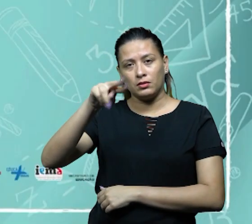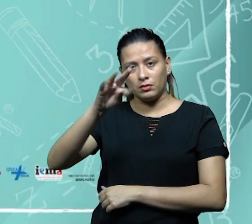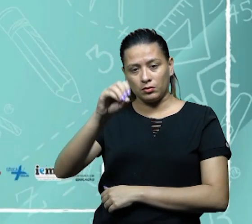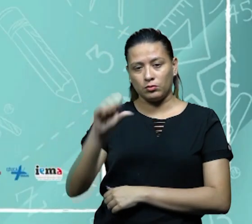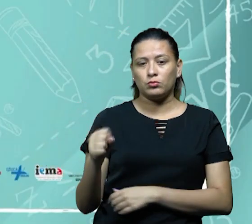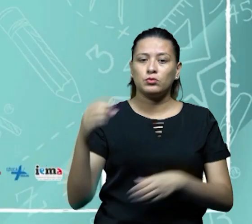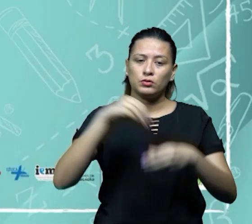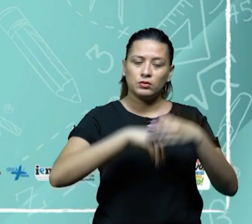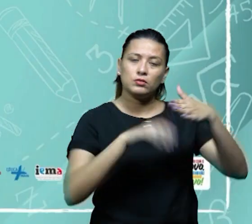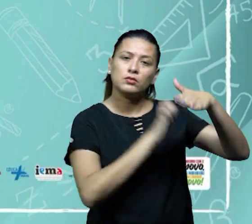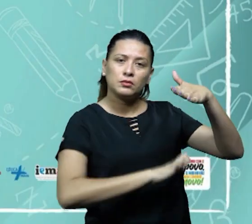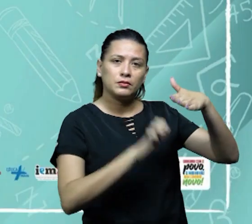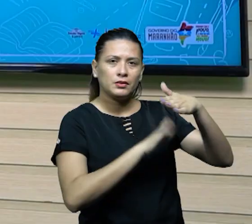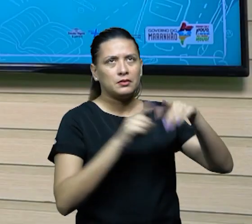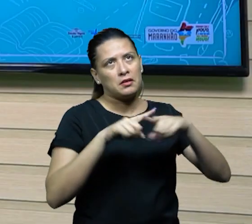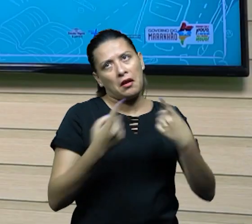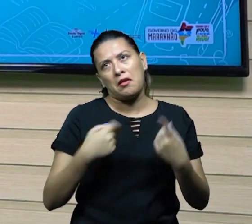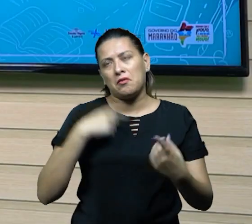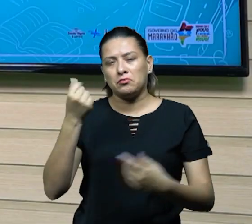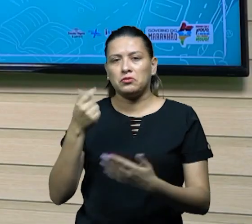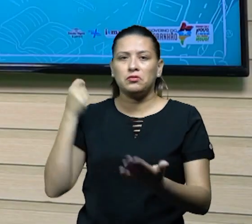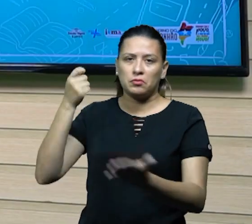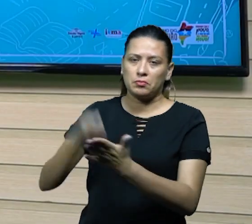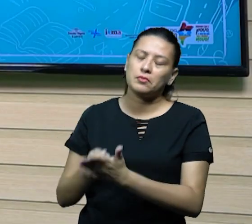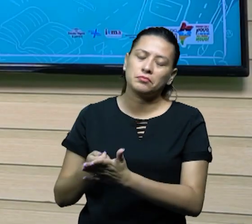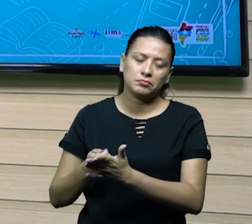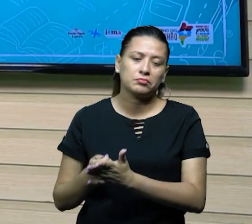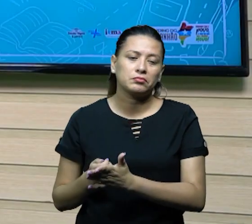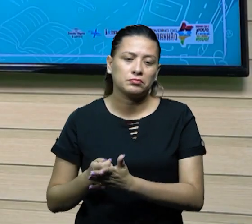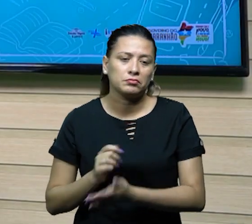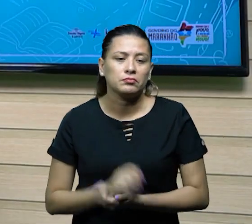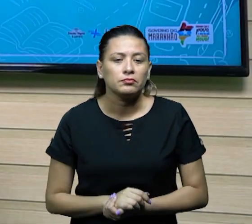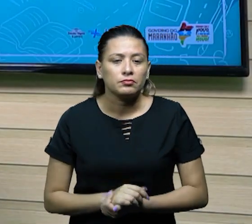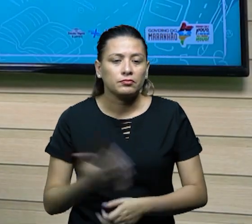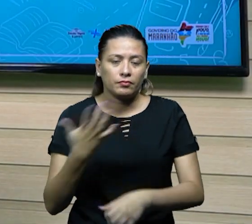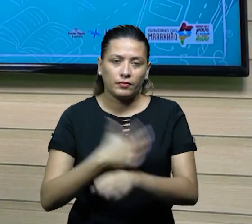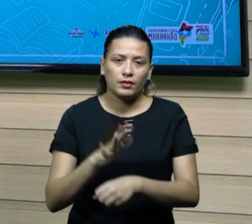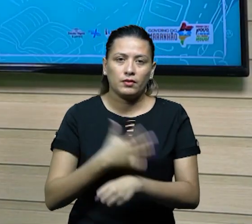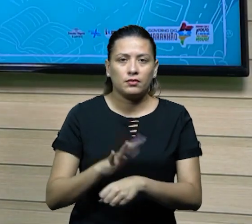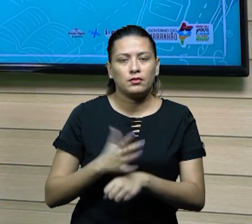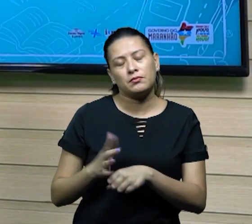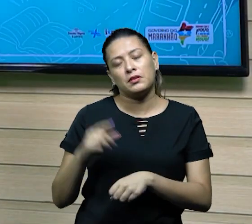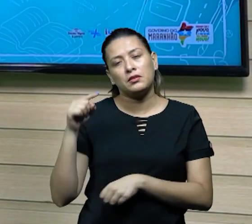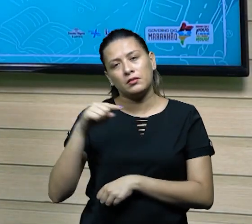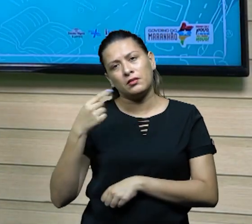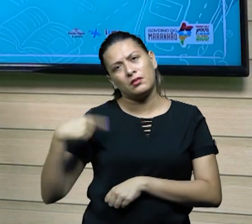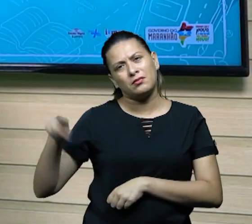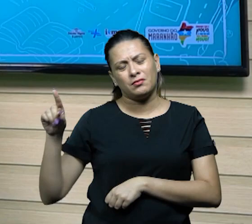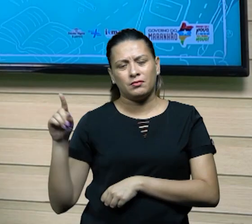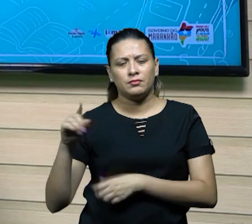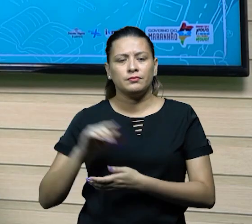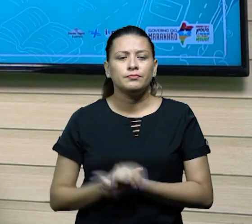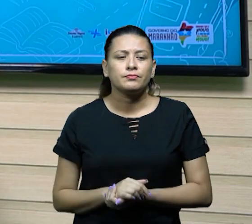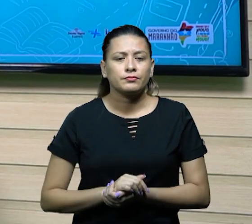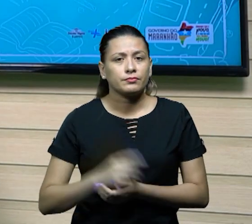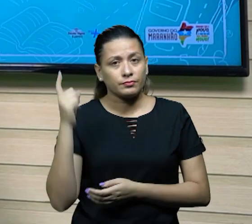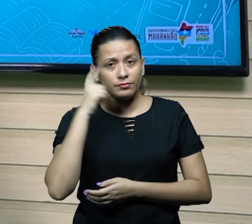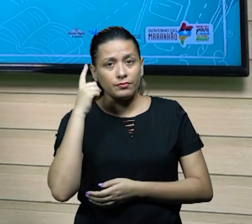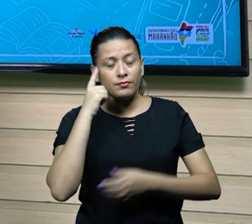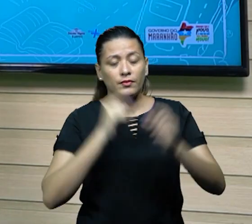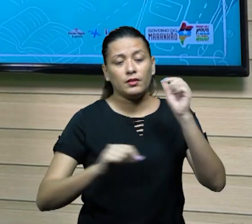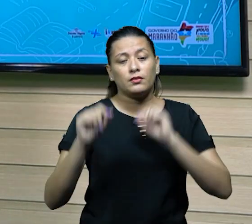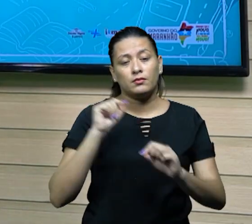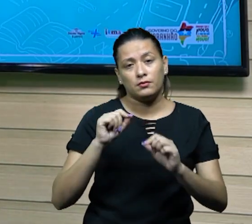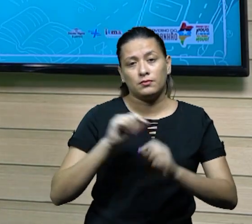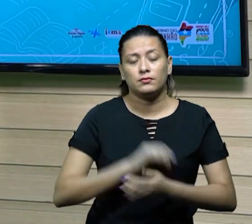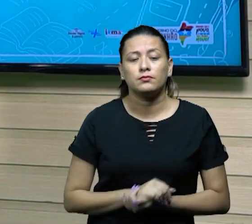Retenção dos talentos na empresa. Então você vai reter esse talento. Não vamos pensar pequeno. Eu vou pagar um curso, eu vou pagar uma faculdade, eu vou